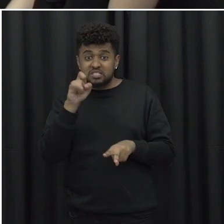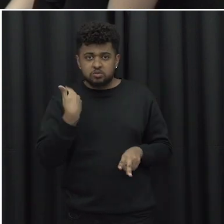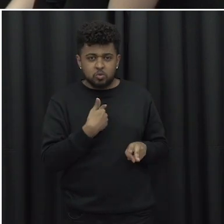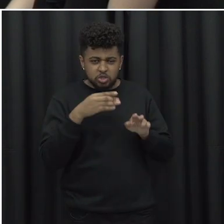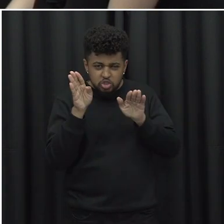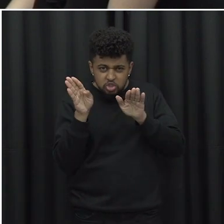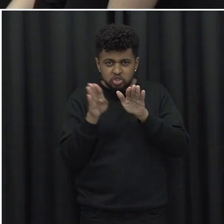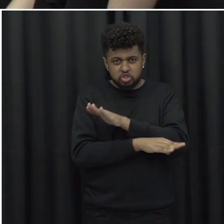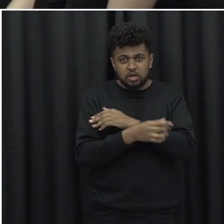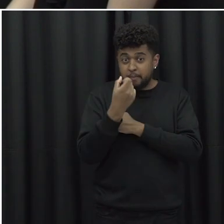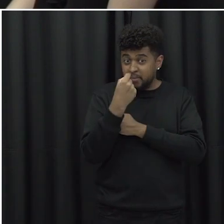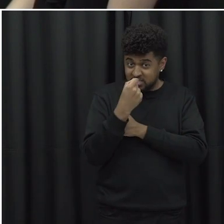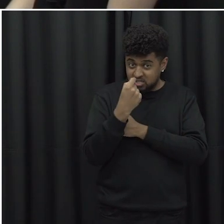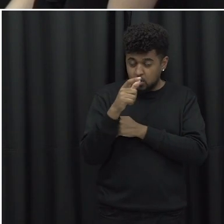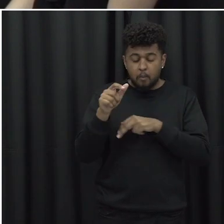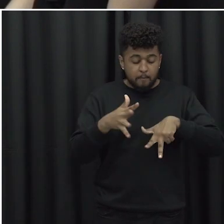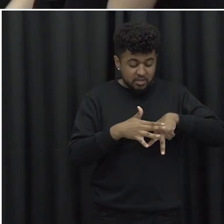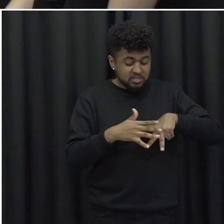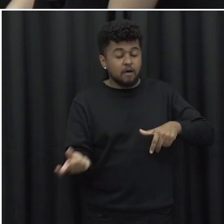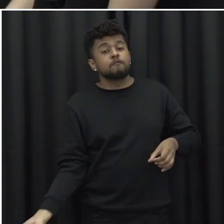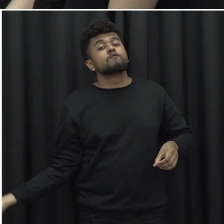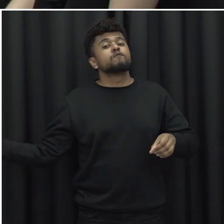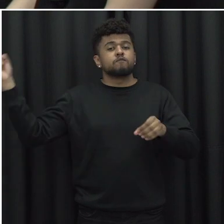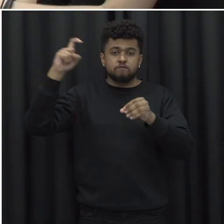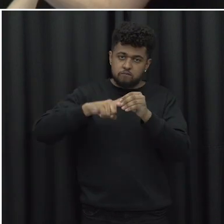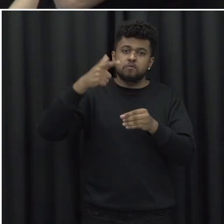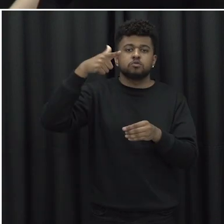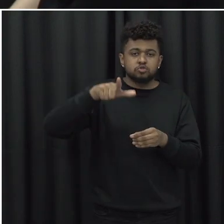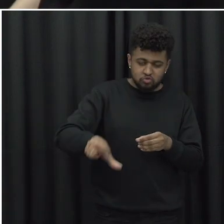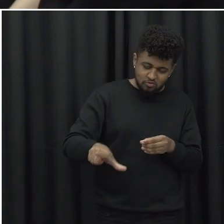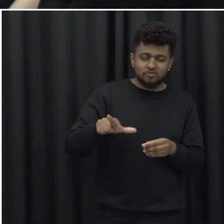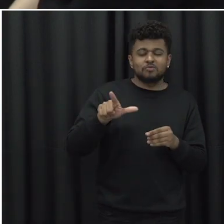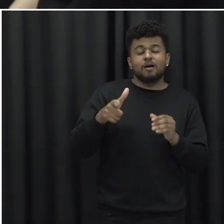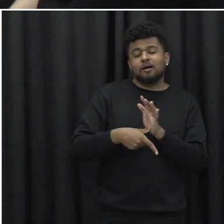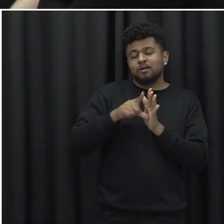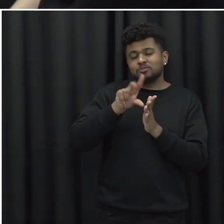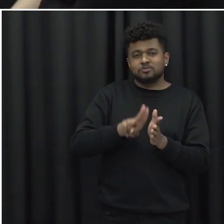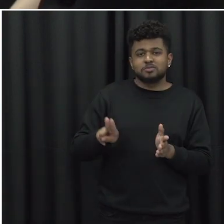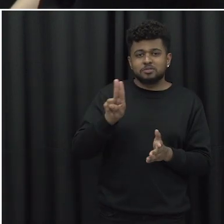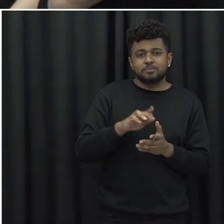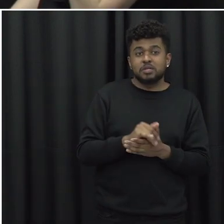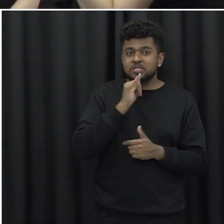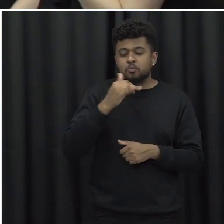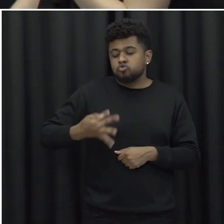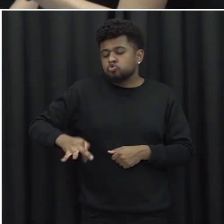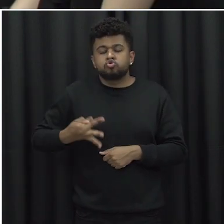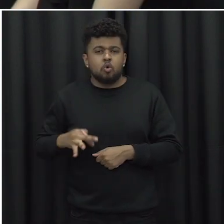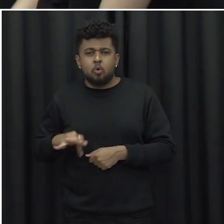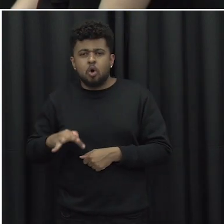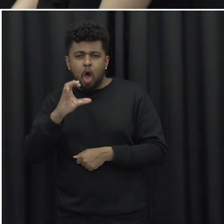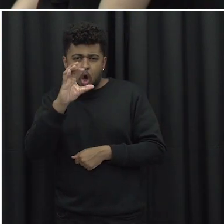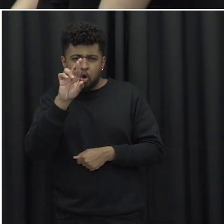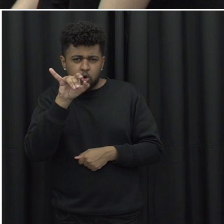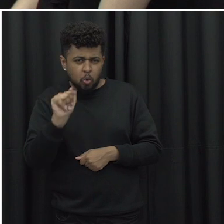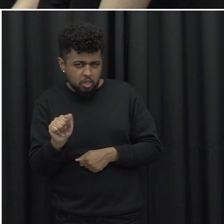é visível, e se a gente retira a medicação, o paciente volta a ter os sintomas que ele tinha antes da colocação. Então, por